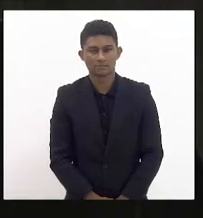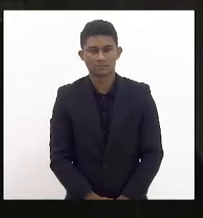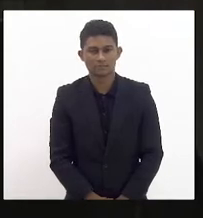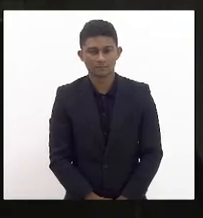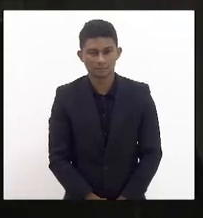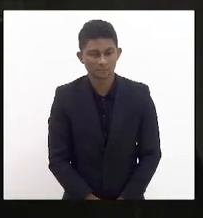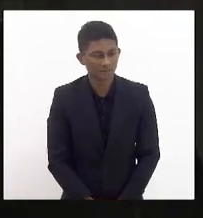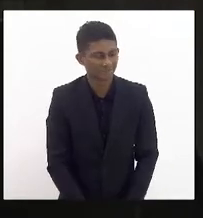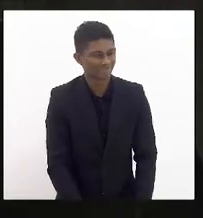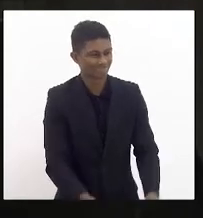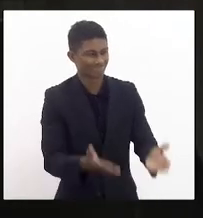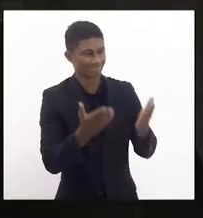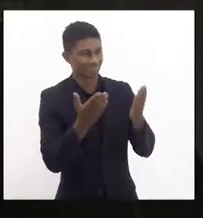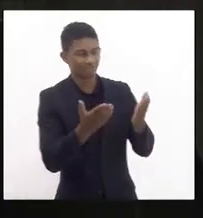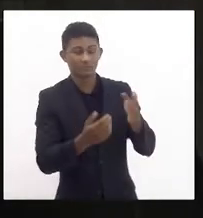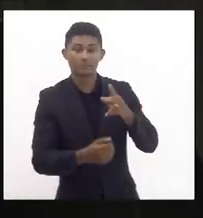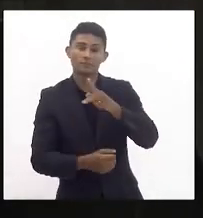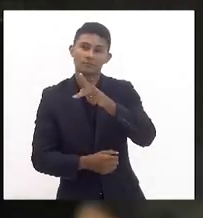Senhor presidente,